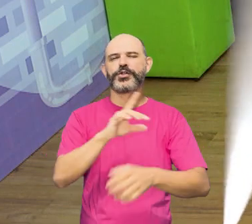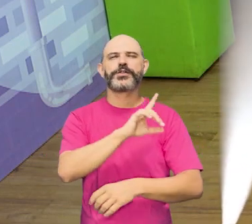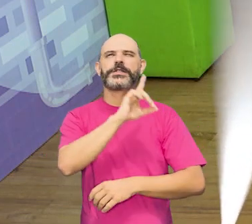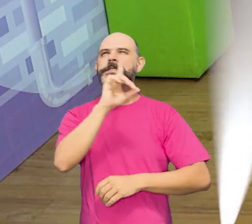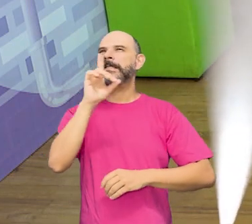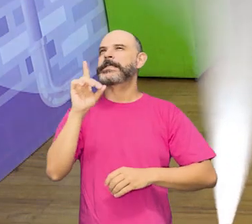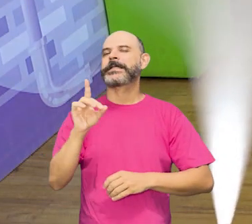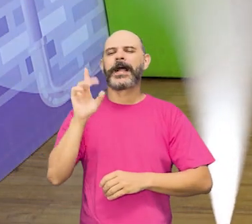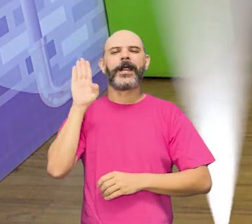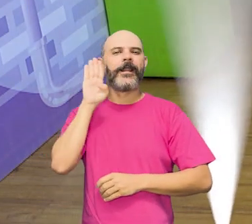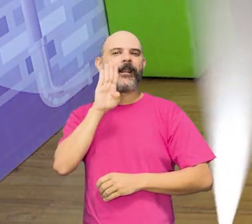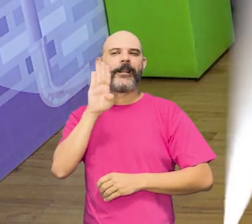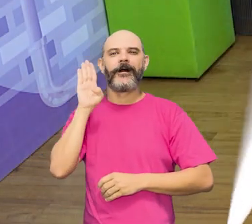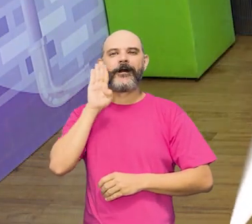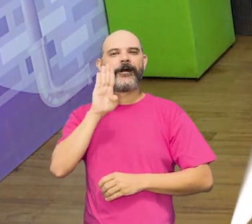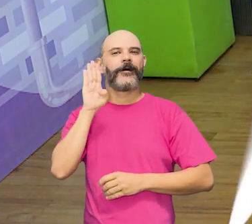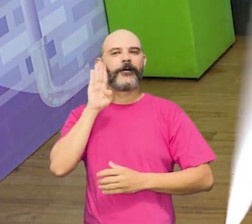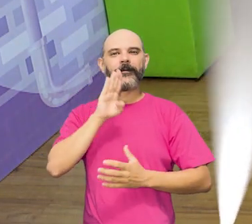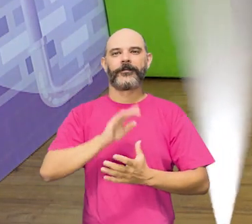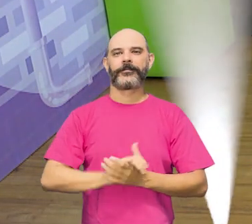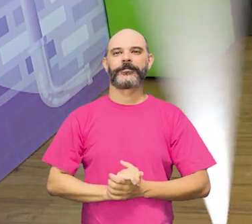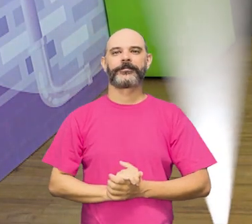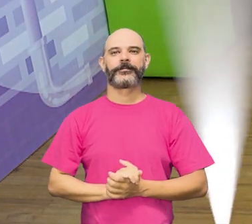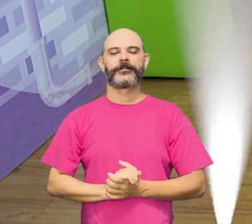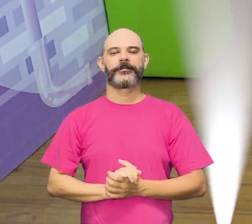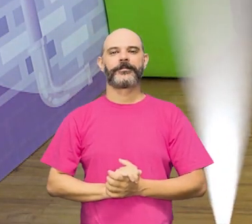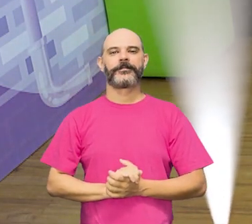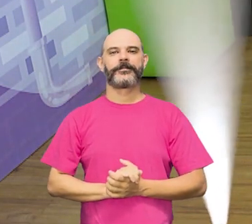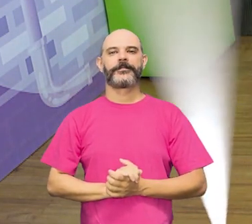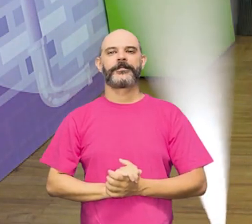Hoje vai ser um dia muito legal!